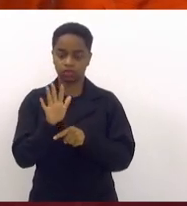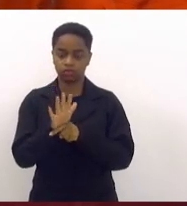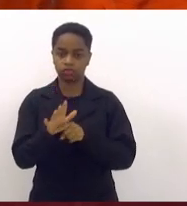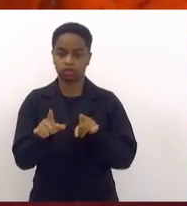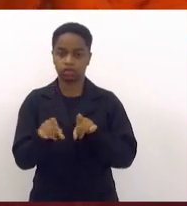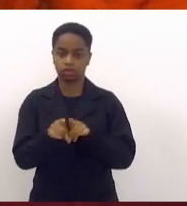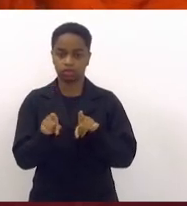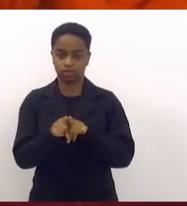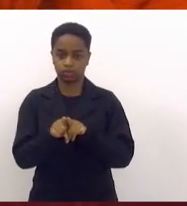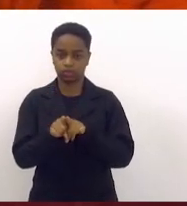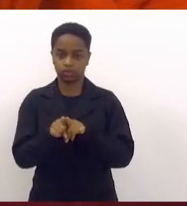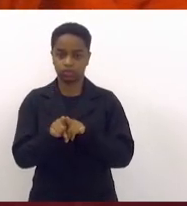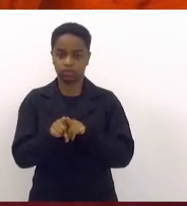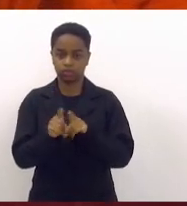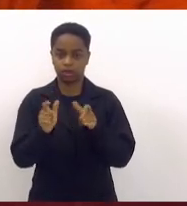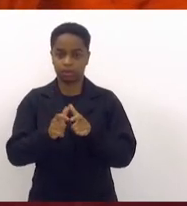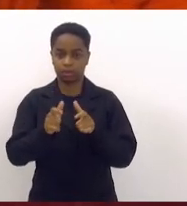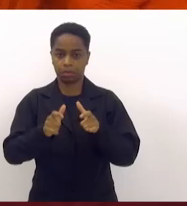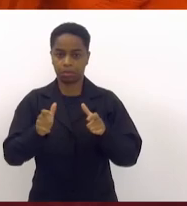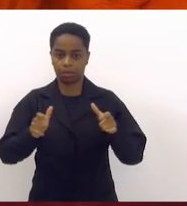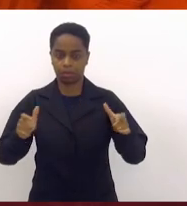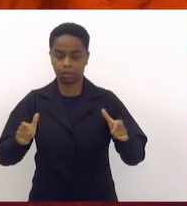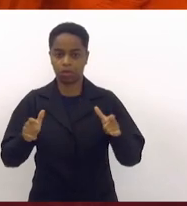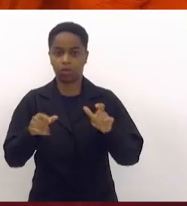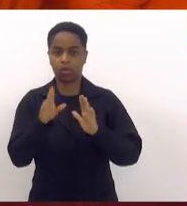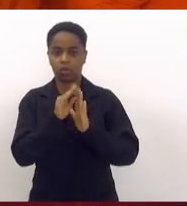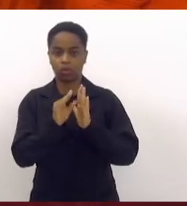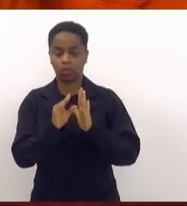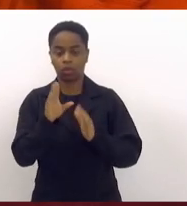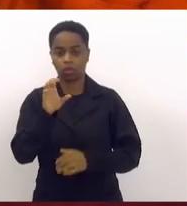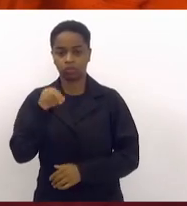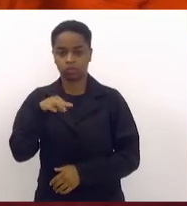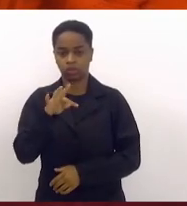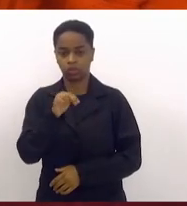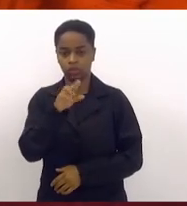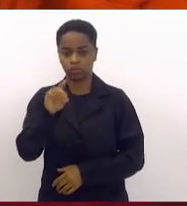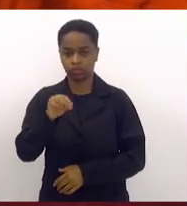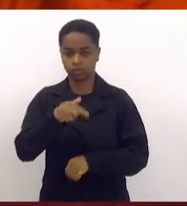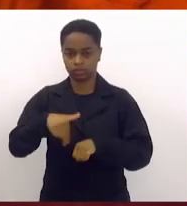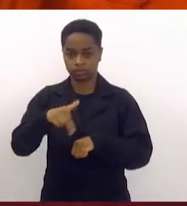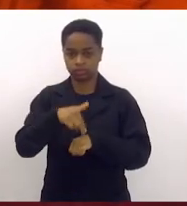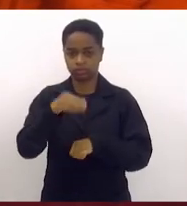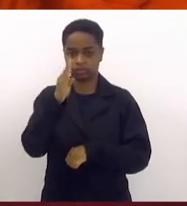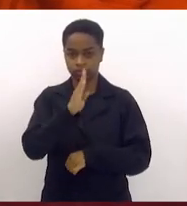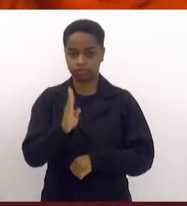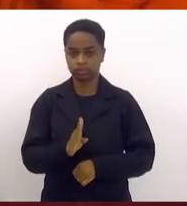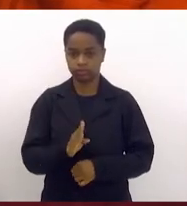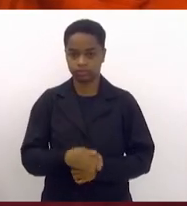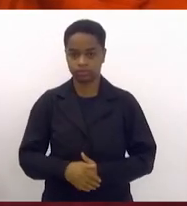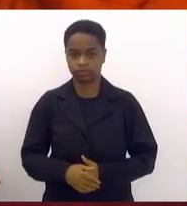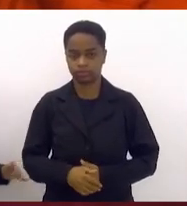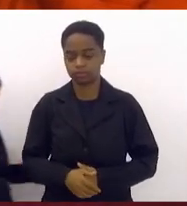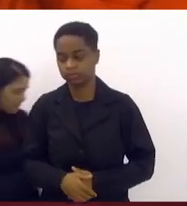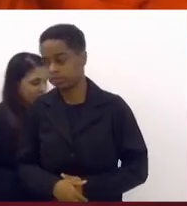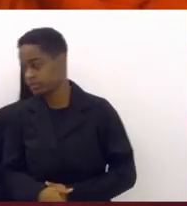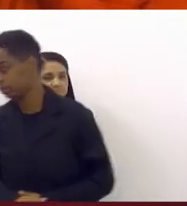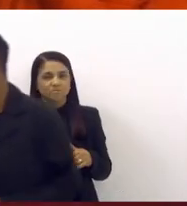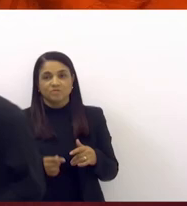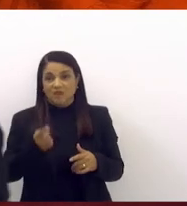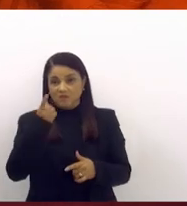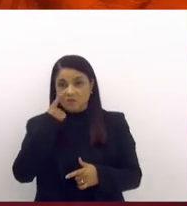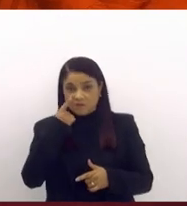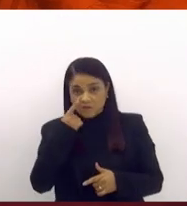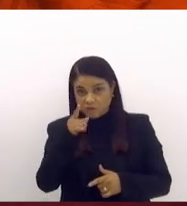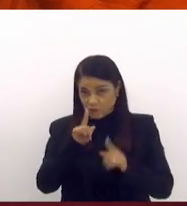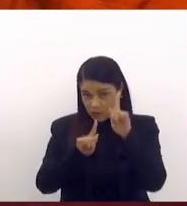também na ampliação do conteúdo nacional ou conteúdo local Brasileiro nós vimos aqui também